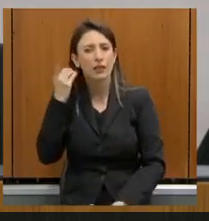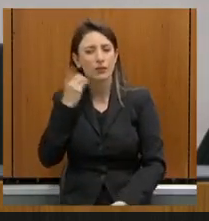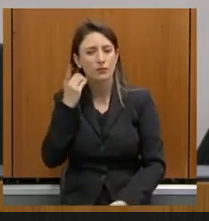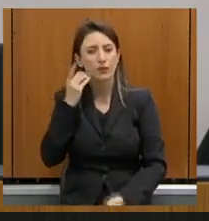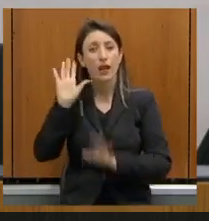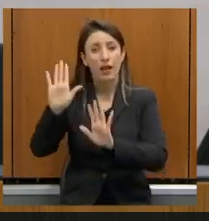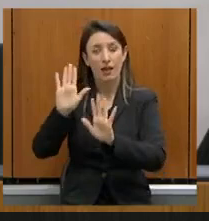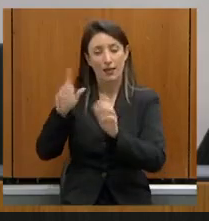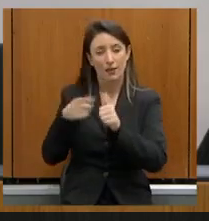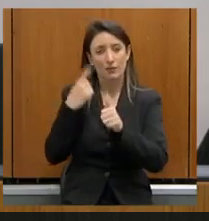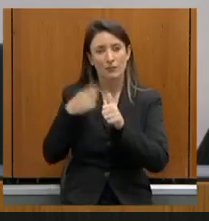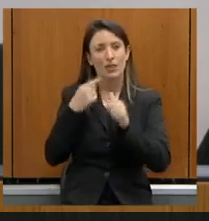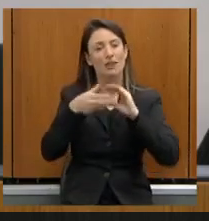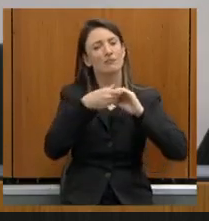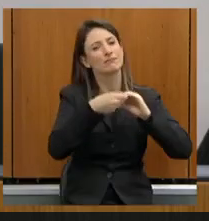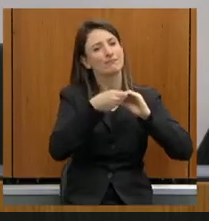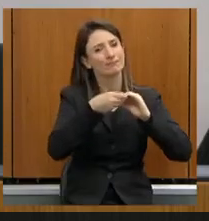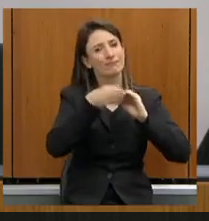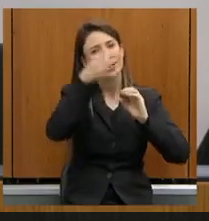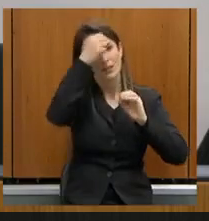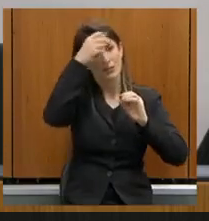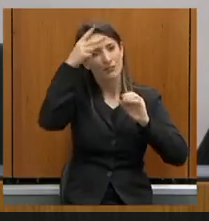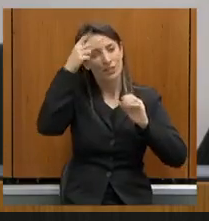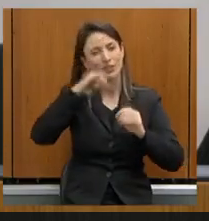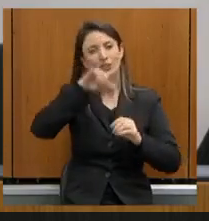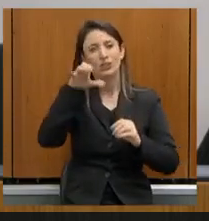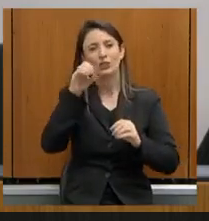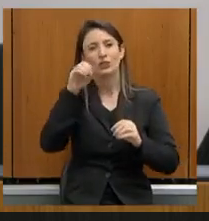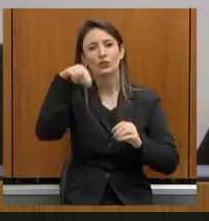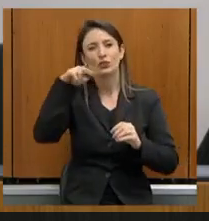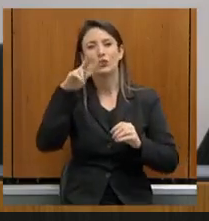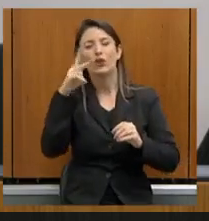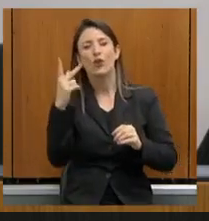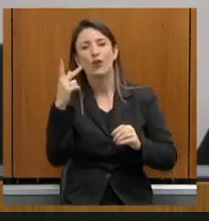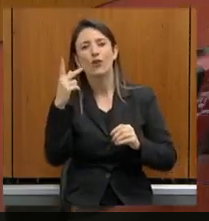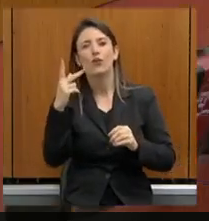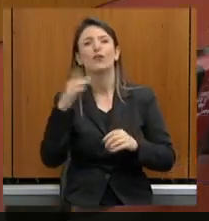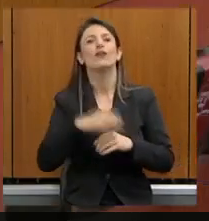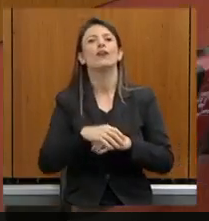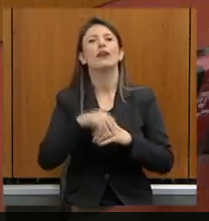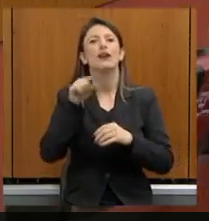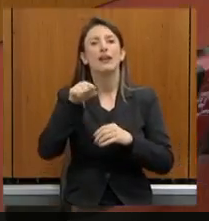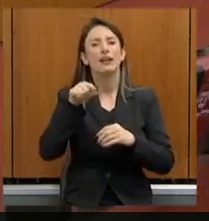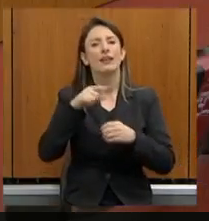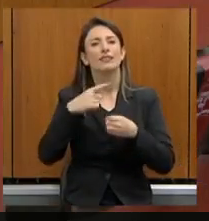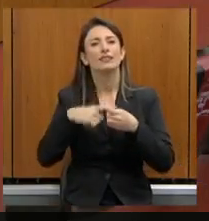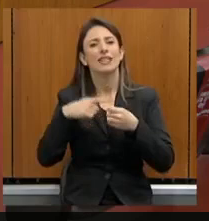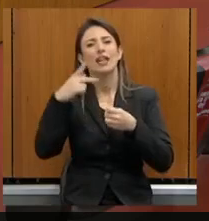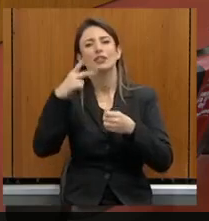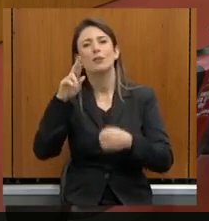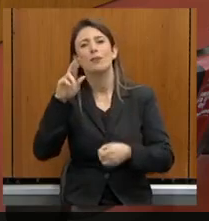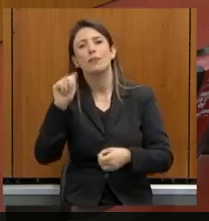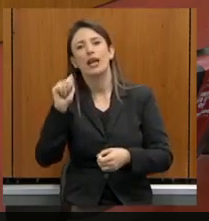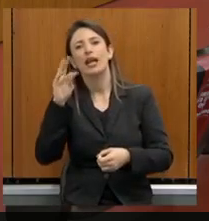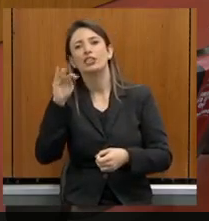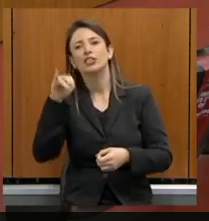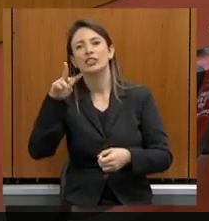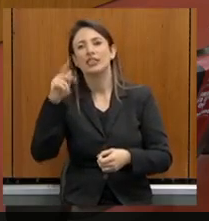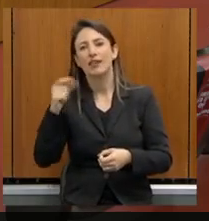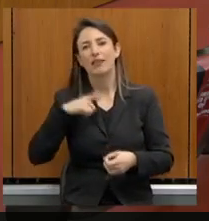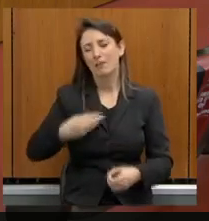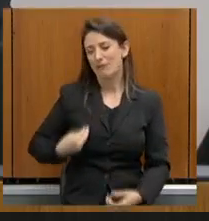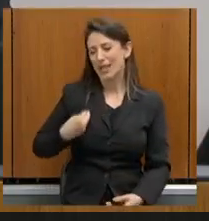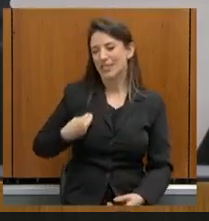cumprimentar aqui o prefeito John Hércules, Cidade Pratinha, presente também nessa nossa reunião,